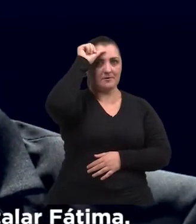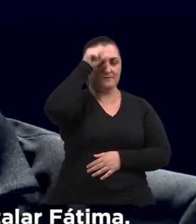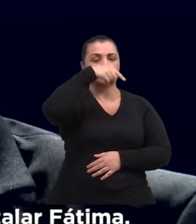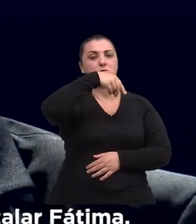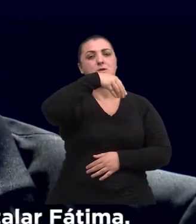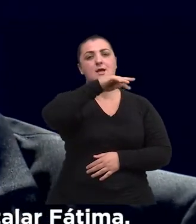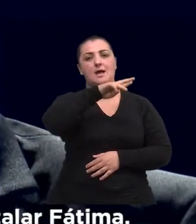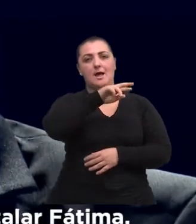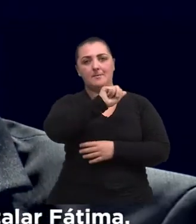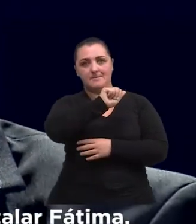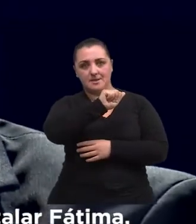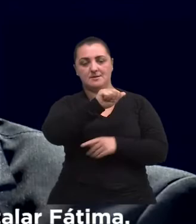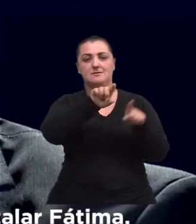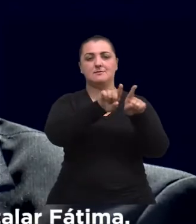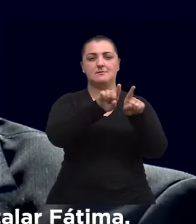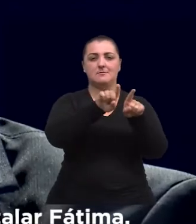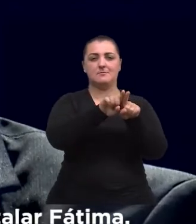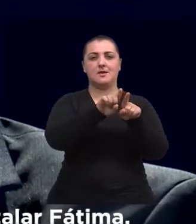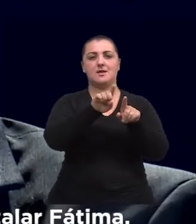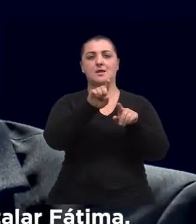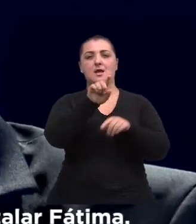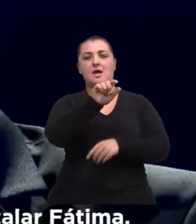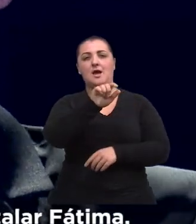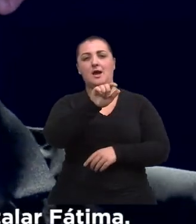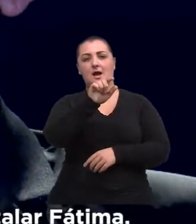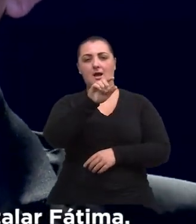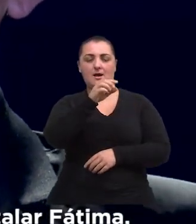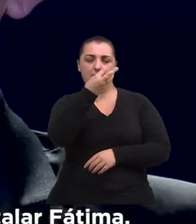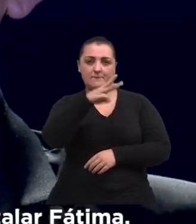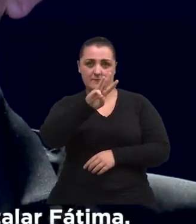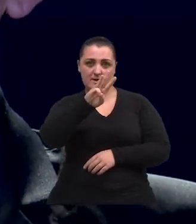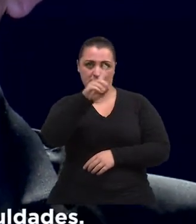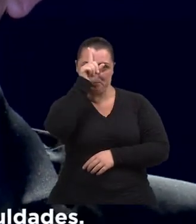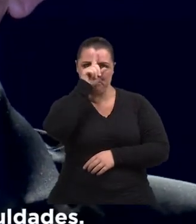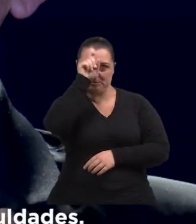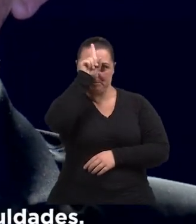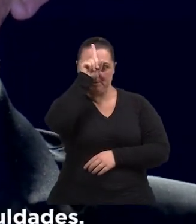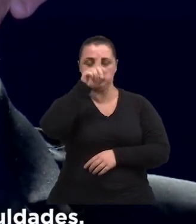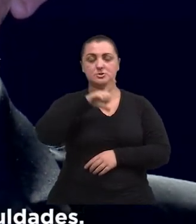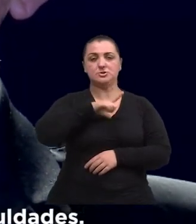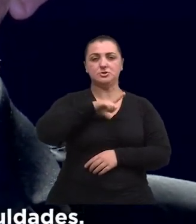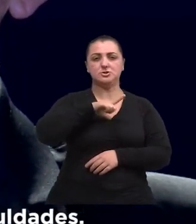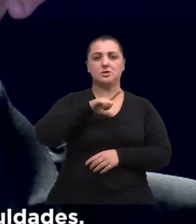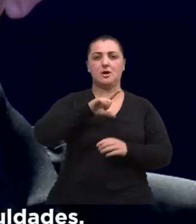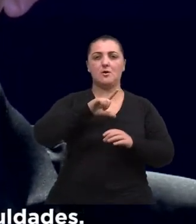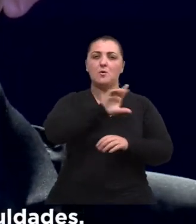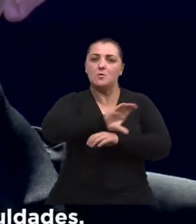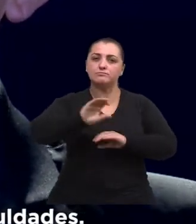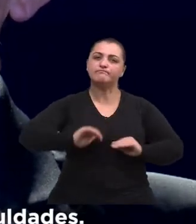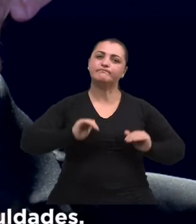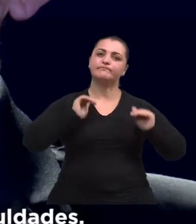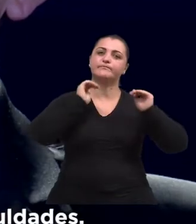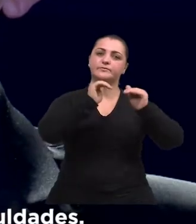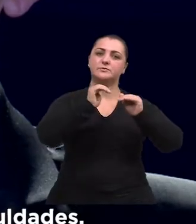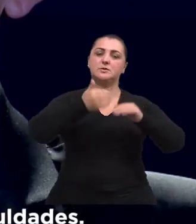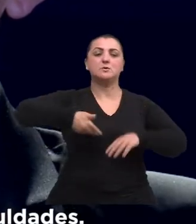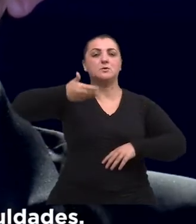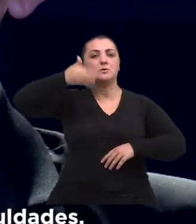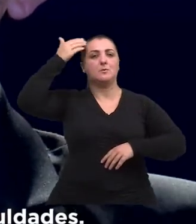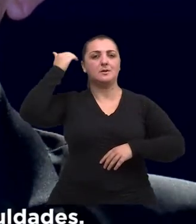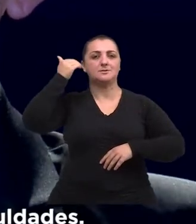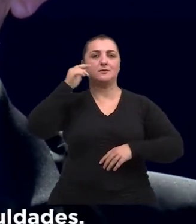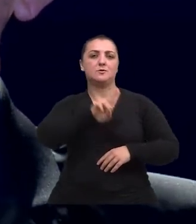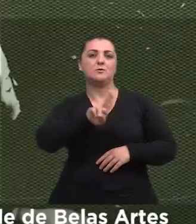Prefeitura, como a Mitra Diocesana, como a Sociedade Hospitalar Fátima tinham cursos de nível superior. Na época eram